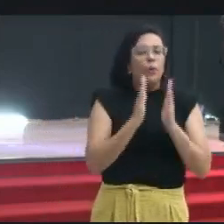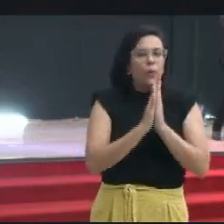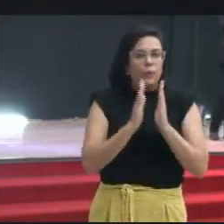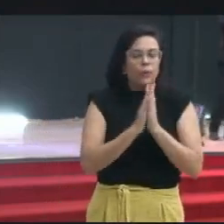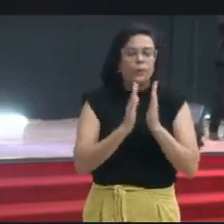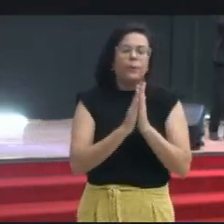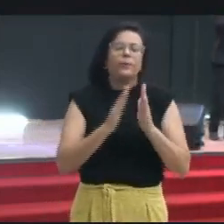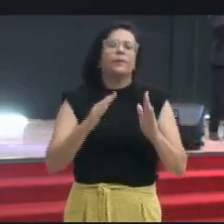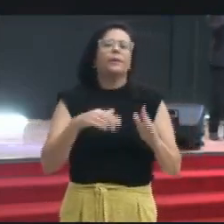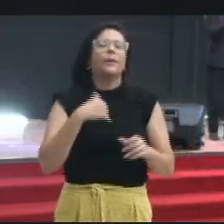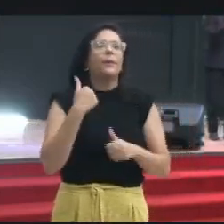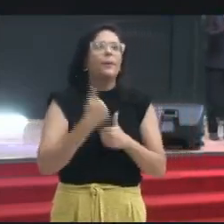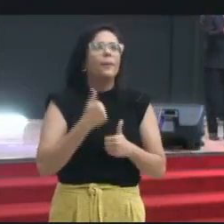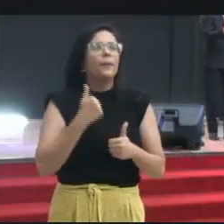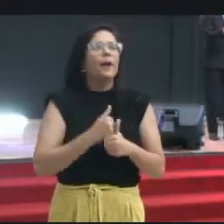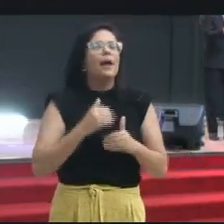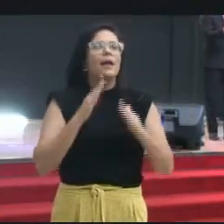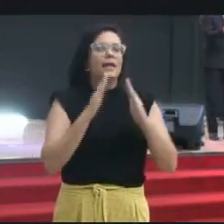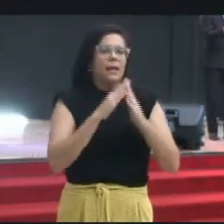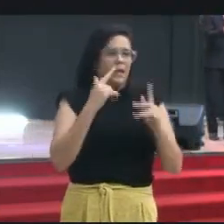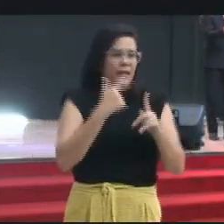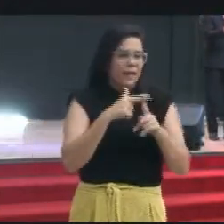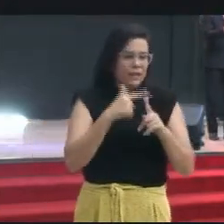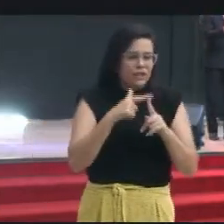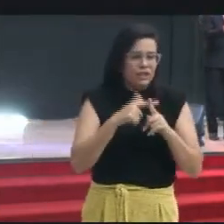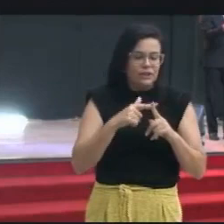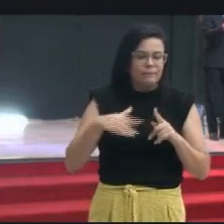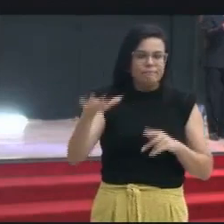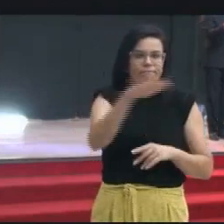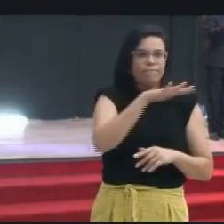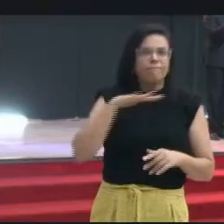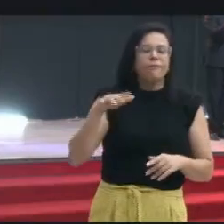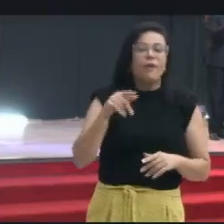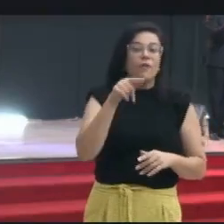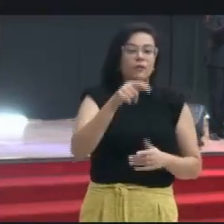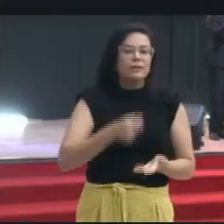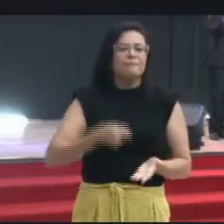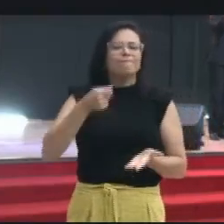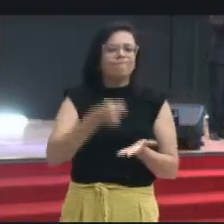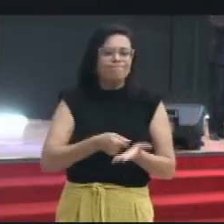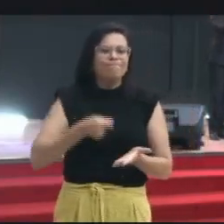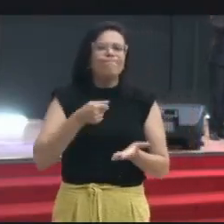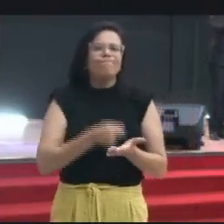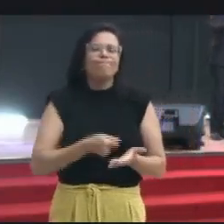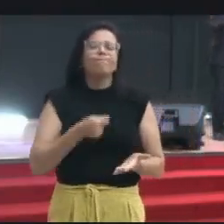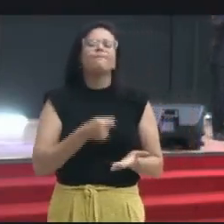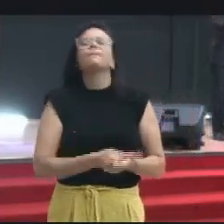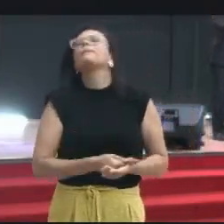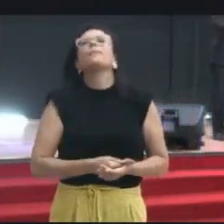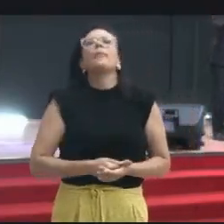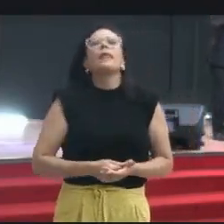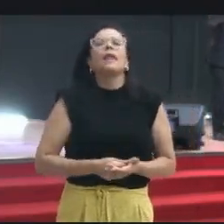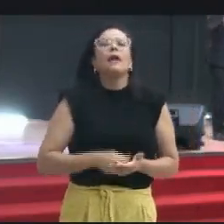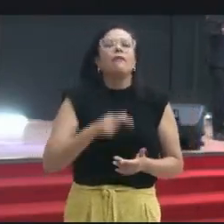Você persevera no seu chamado? Você